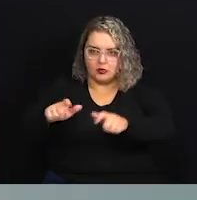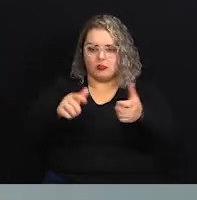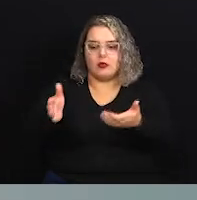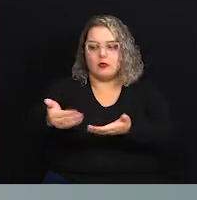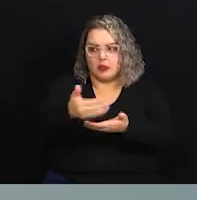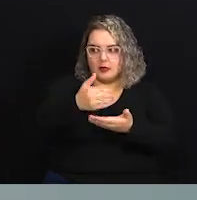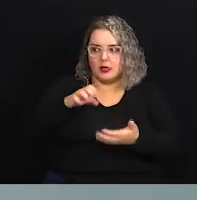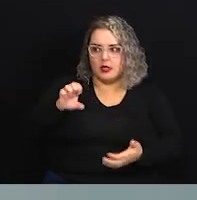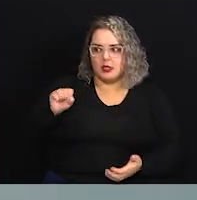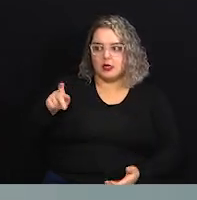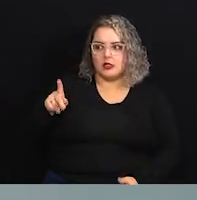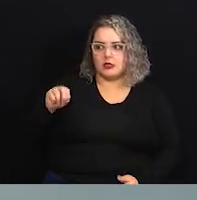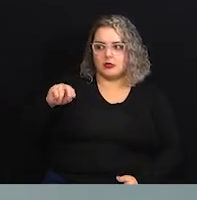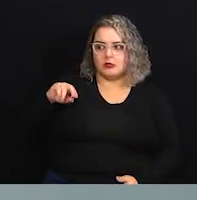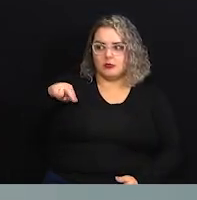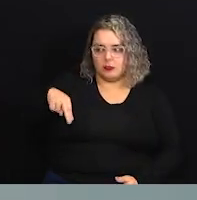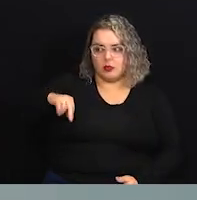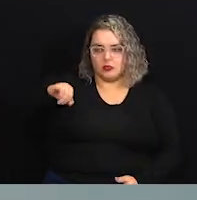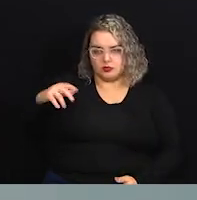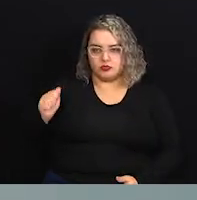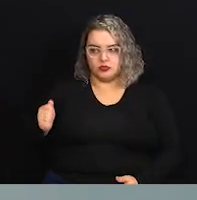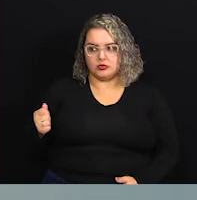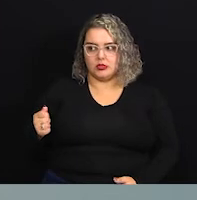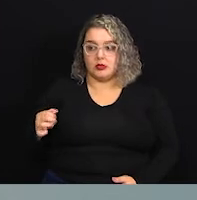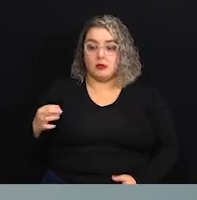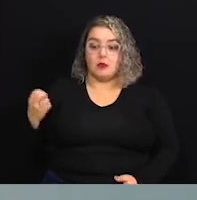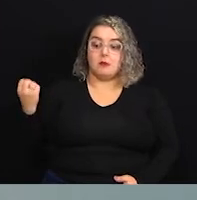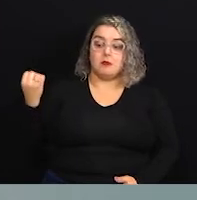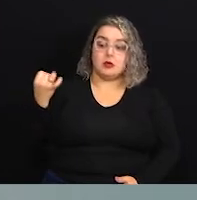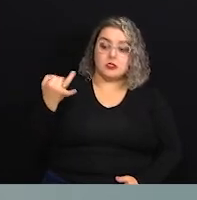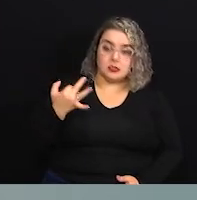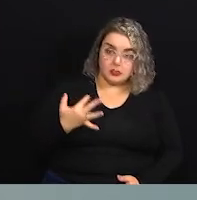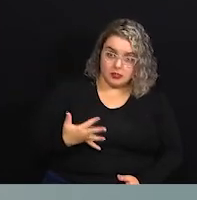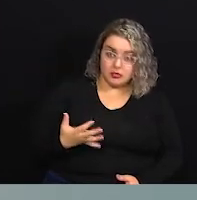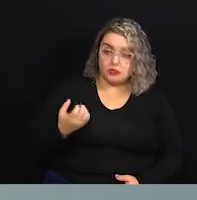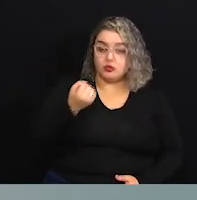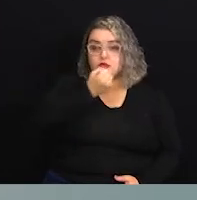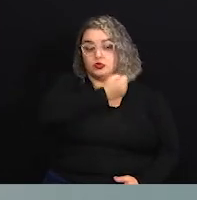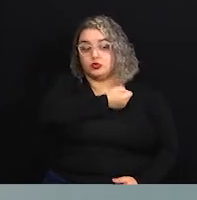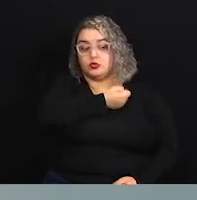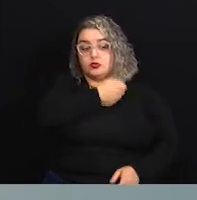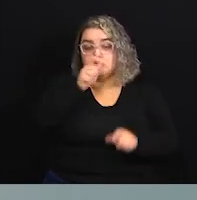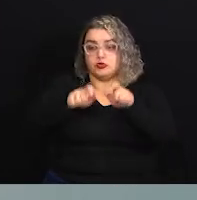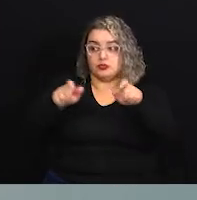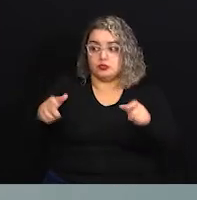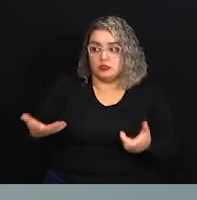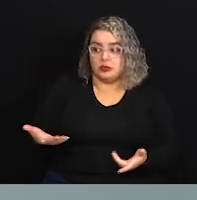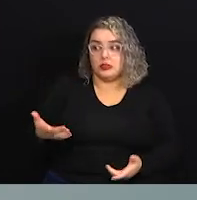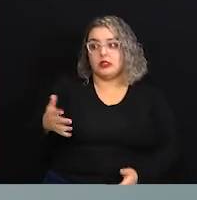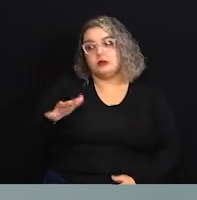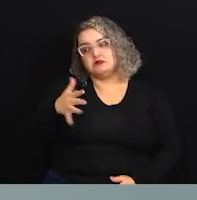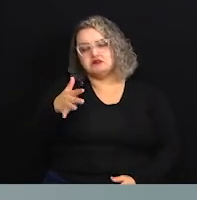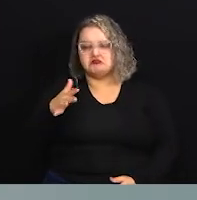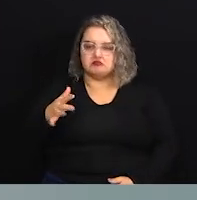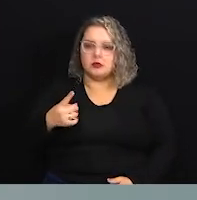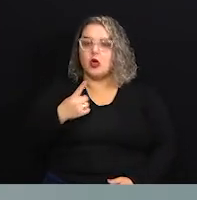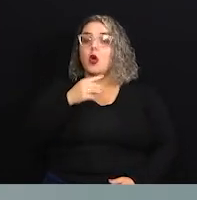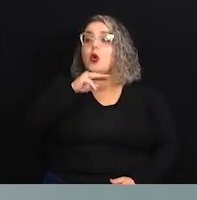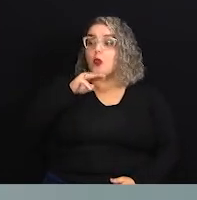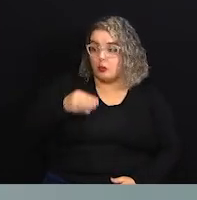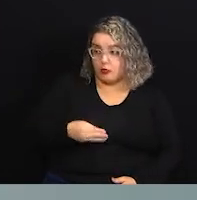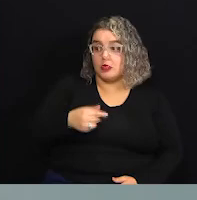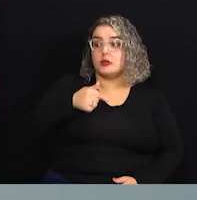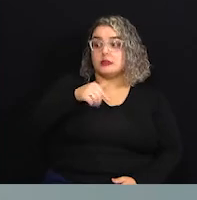né, que coletam esponjas de forma ativa, e quando a gente contabiliza isso em número de pessoas, a gente tem aí cerca